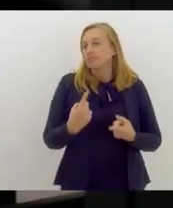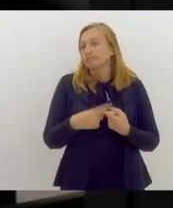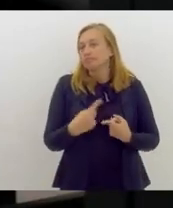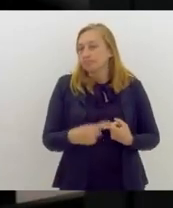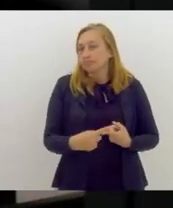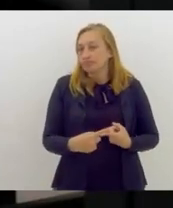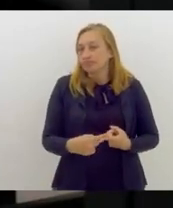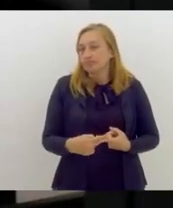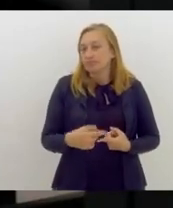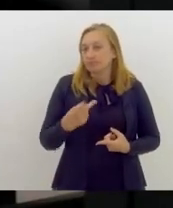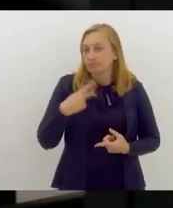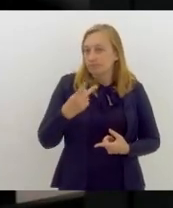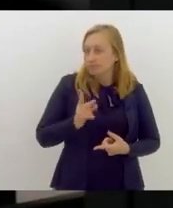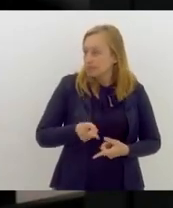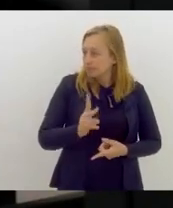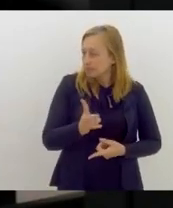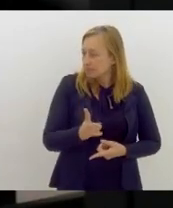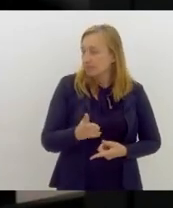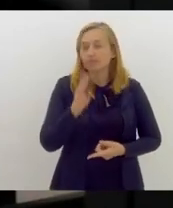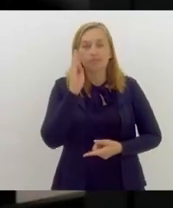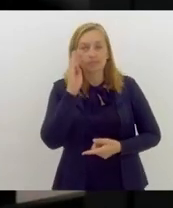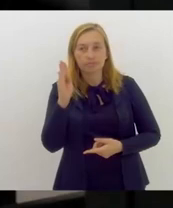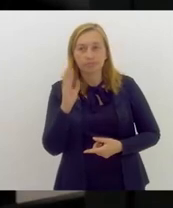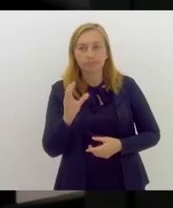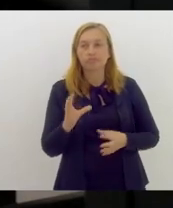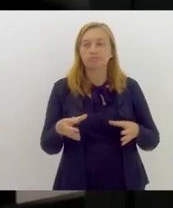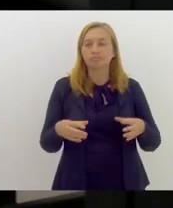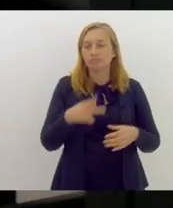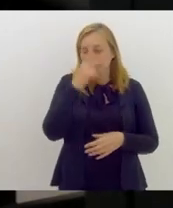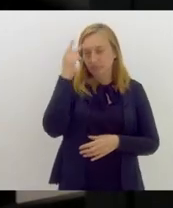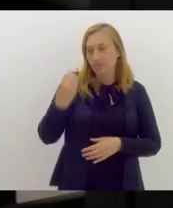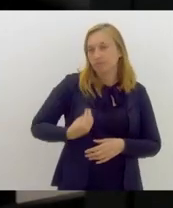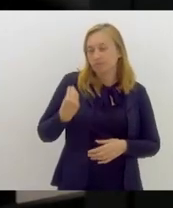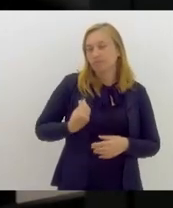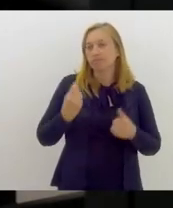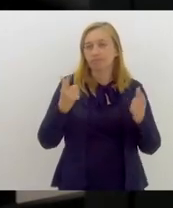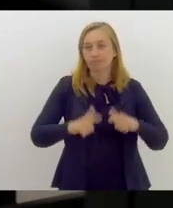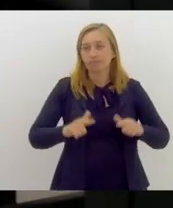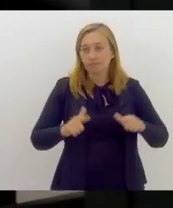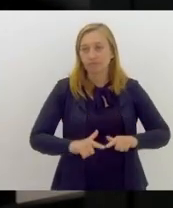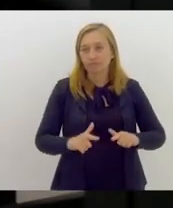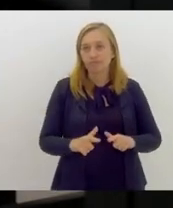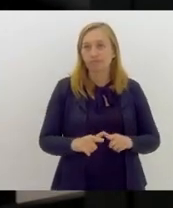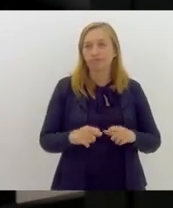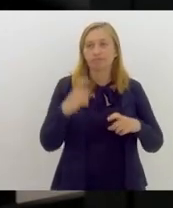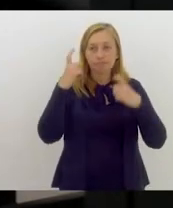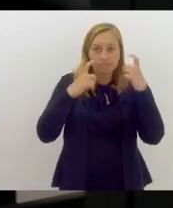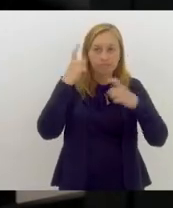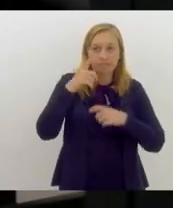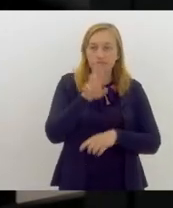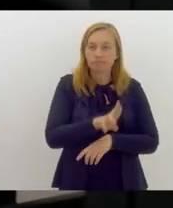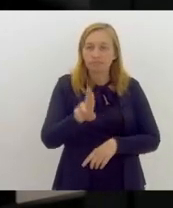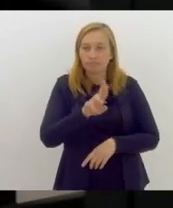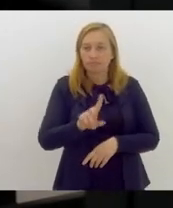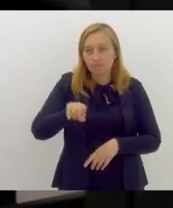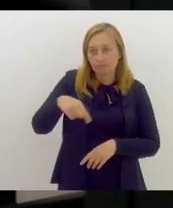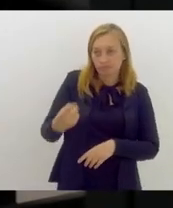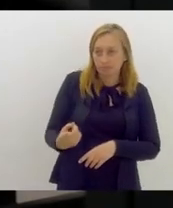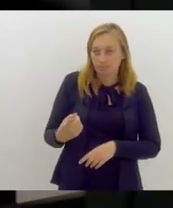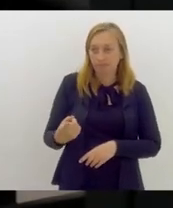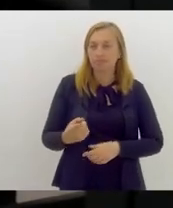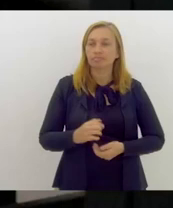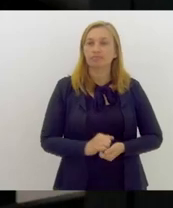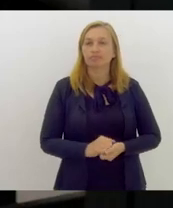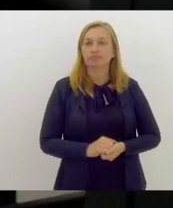ouvimos dizer principalmente da comunidade local um receio disso ser utilizado depois como forma de consulta prévia